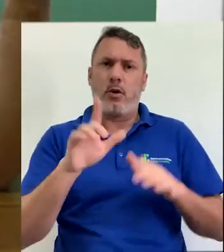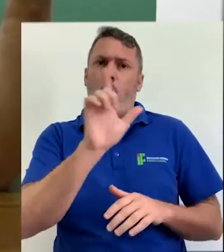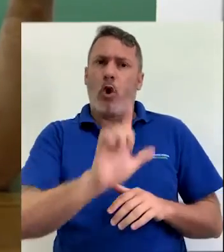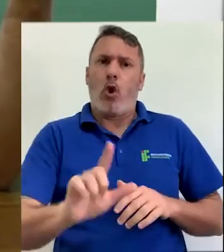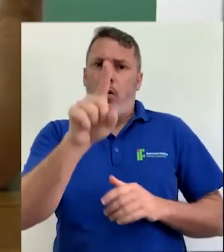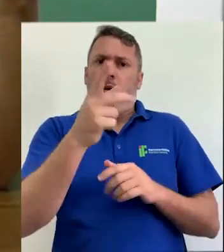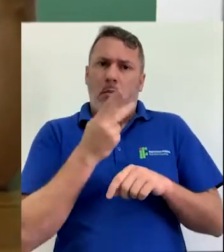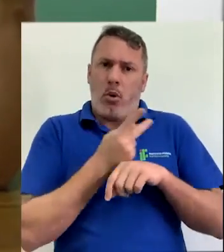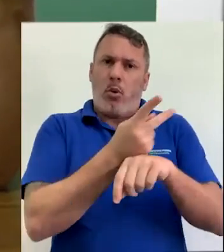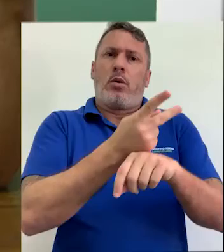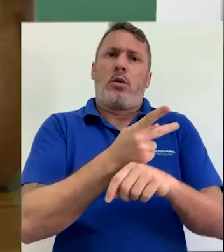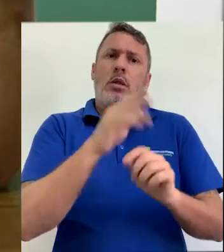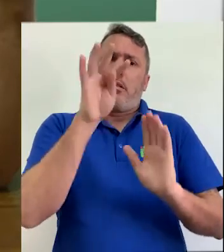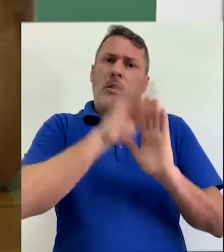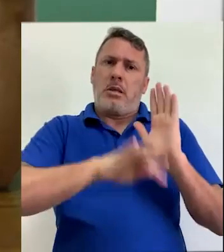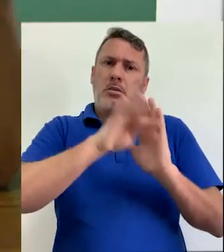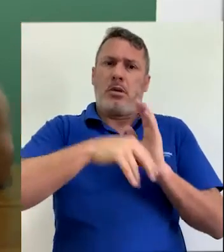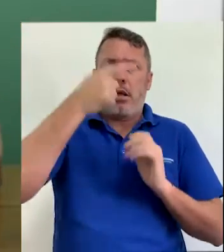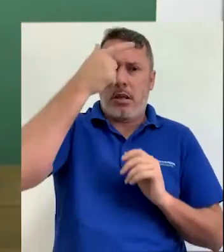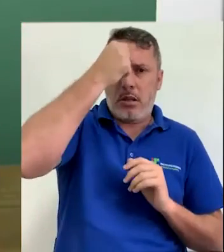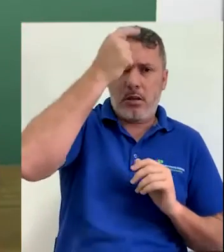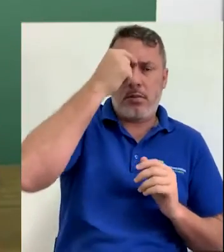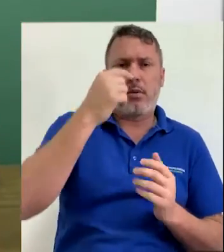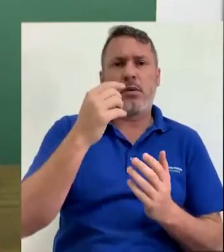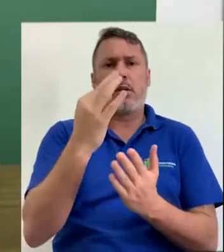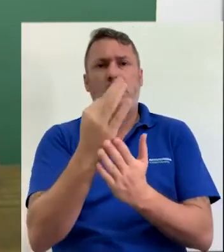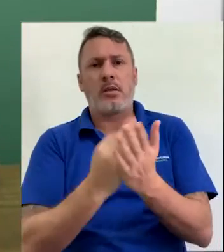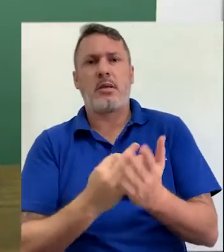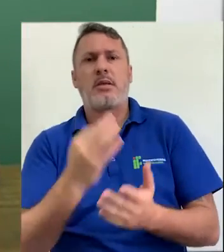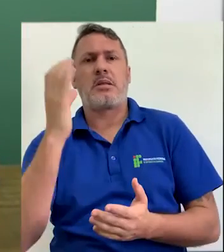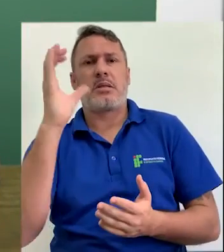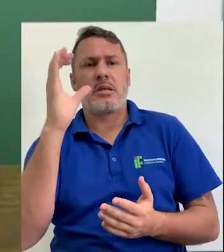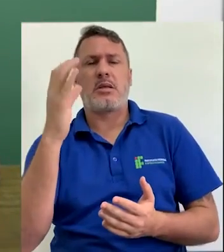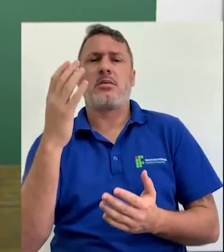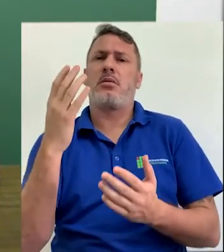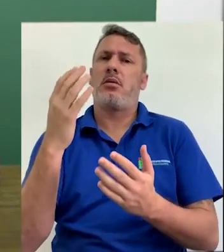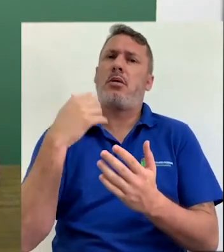científica, um texto e procurar auxílio.